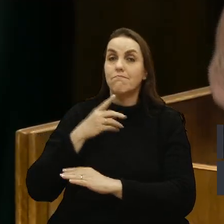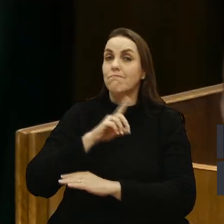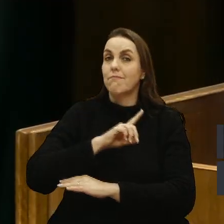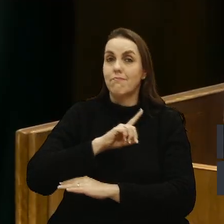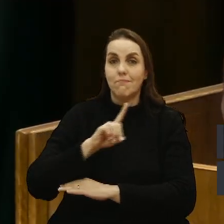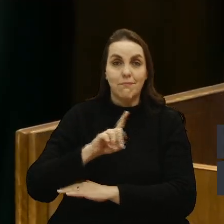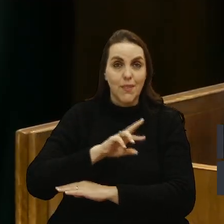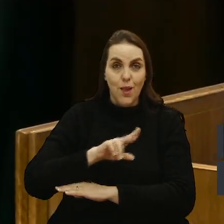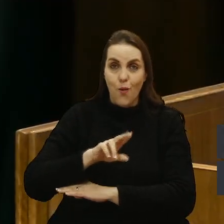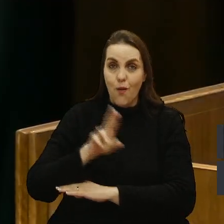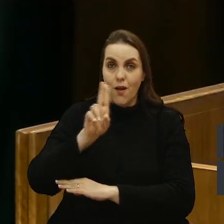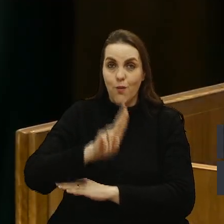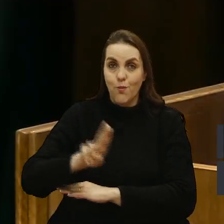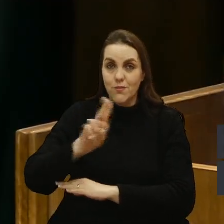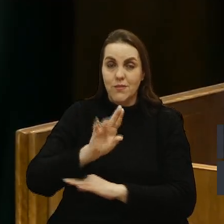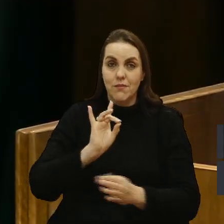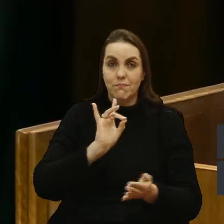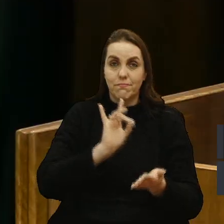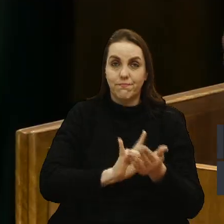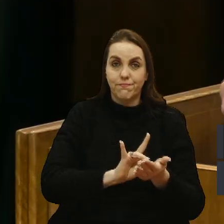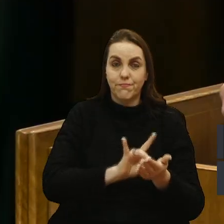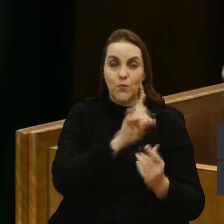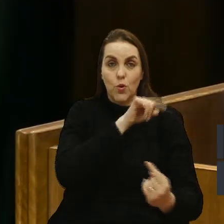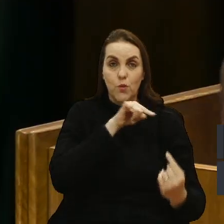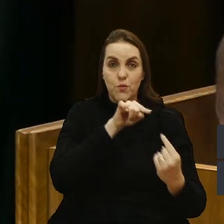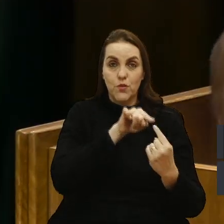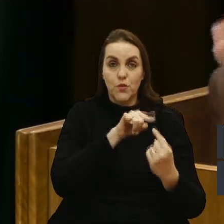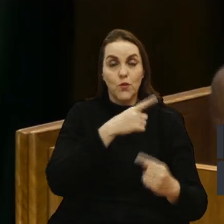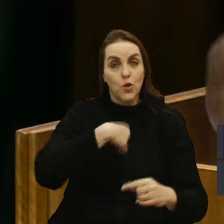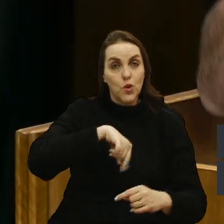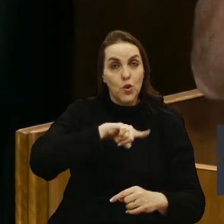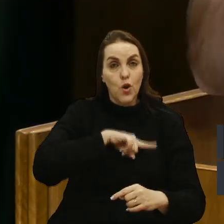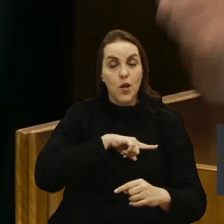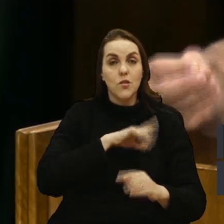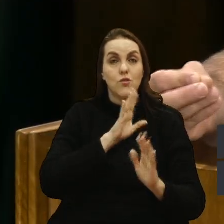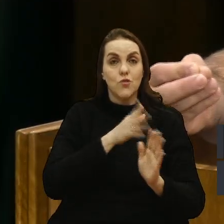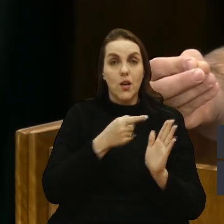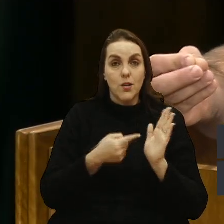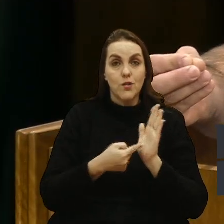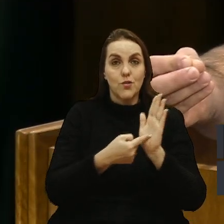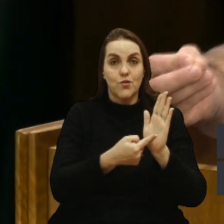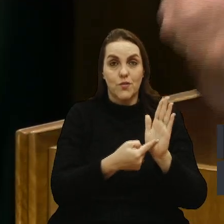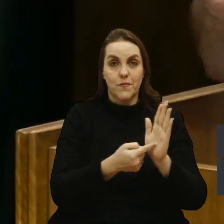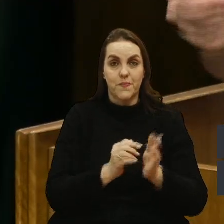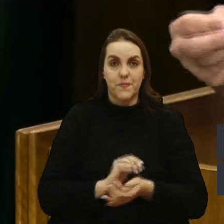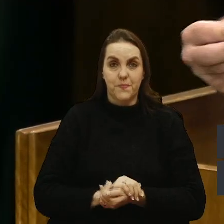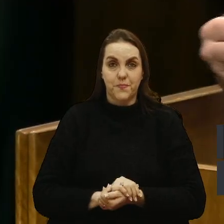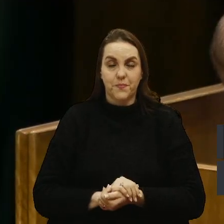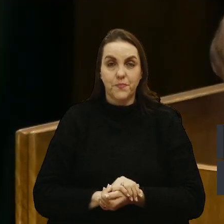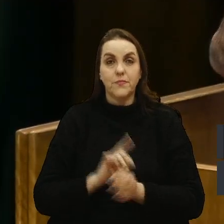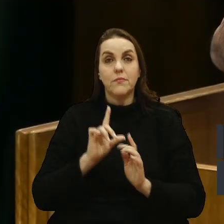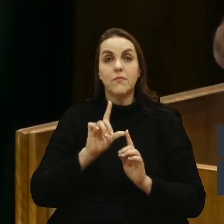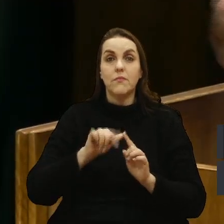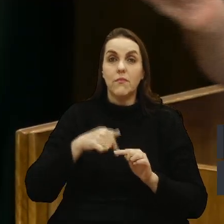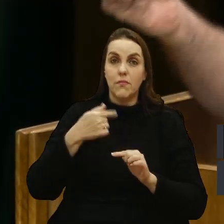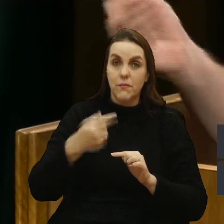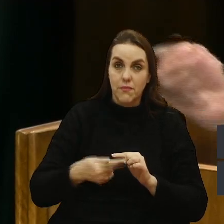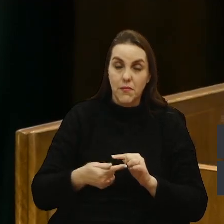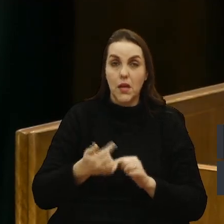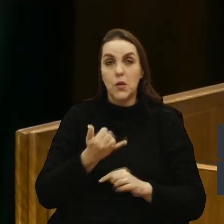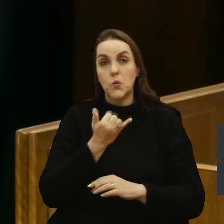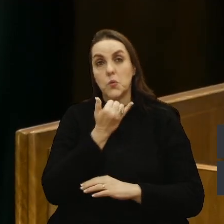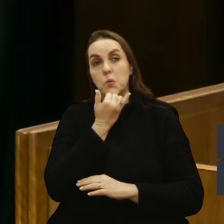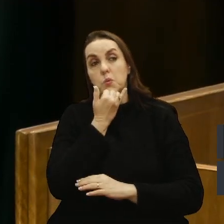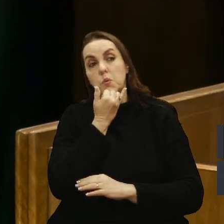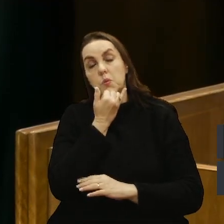não estão sendo aplicados naquilo que a gente havia indicado. E depois a desculpa de que